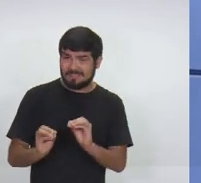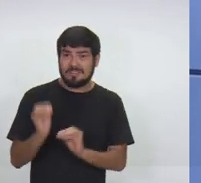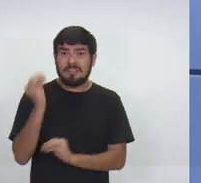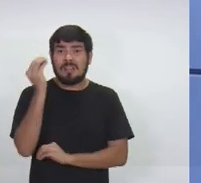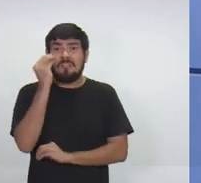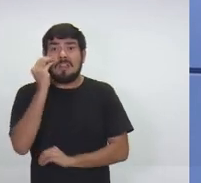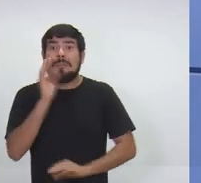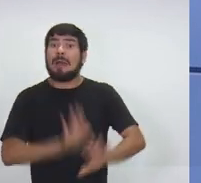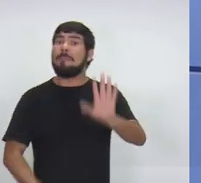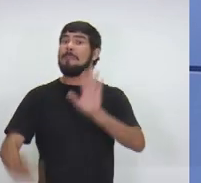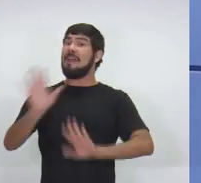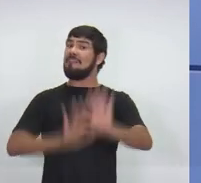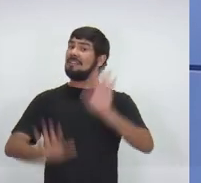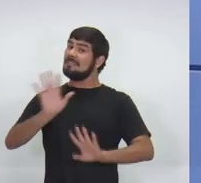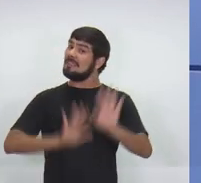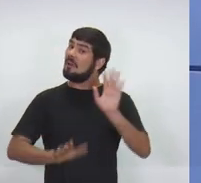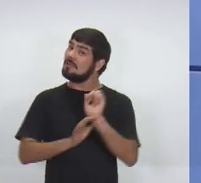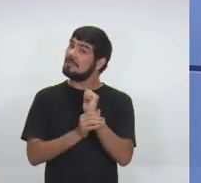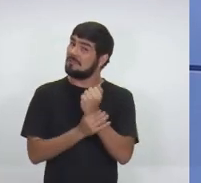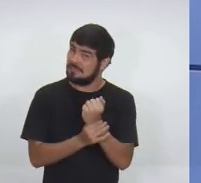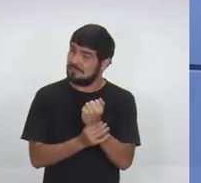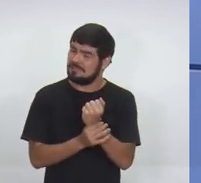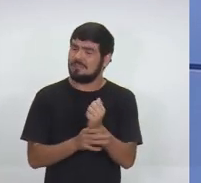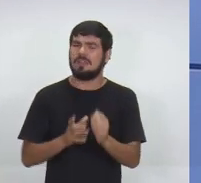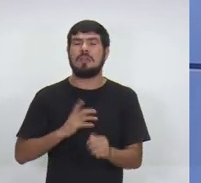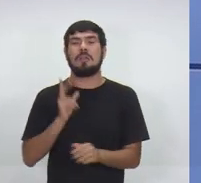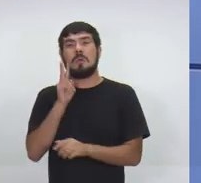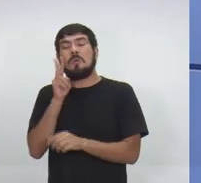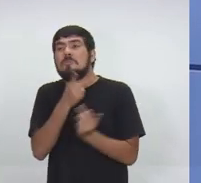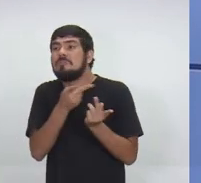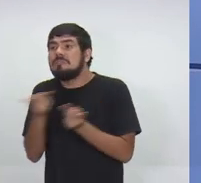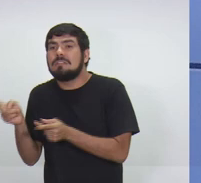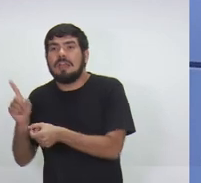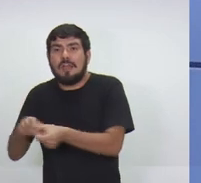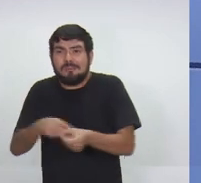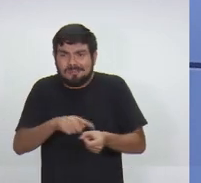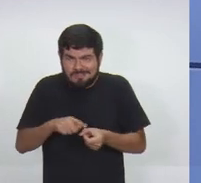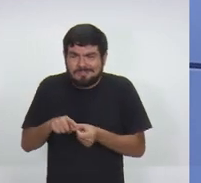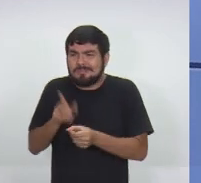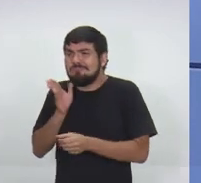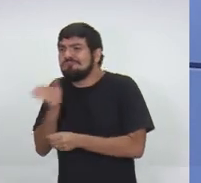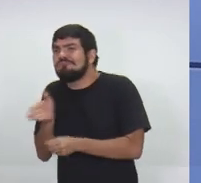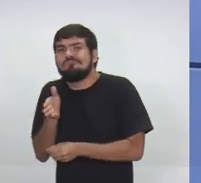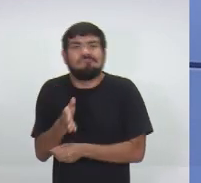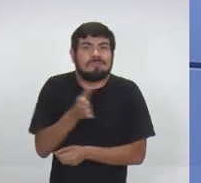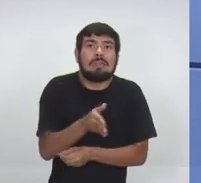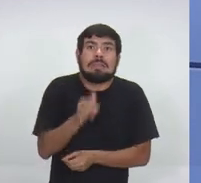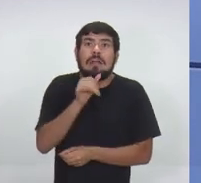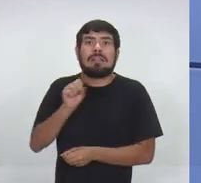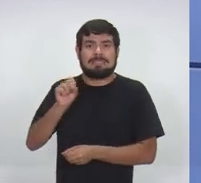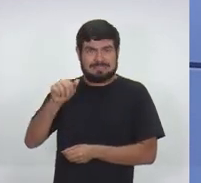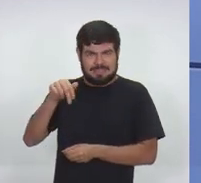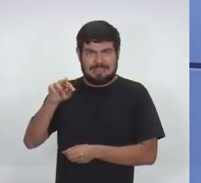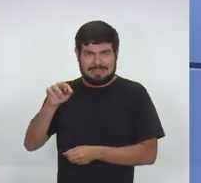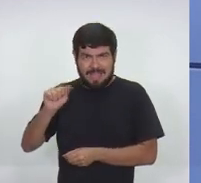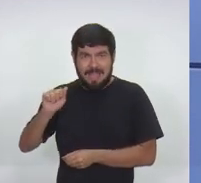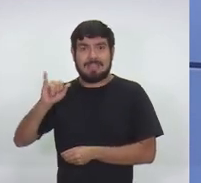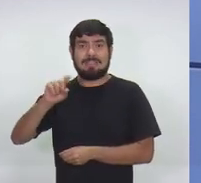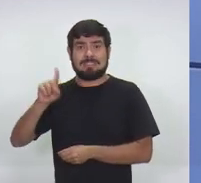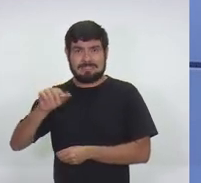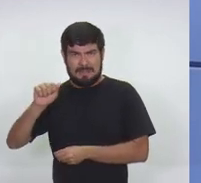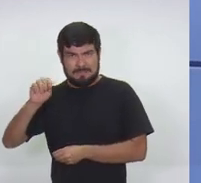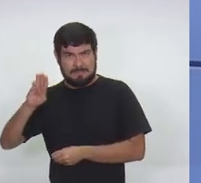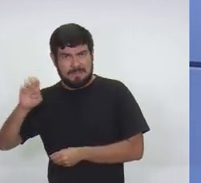prevenção não é com relação à segurança eu visitei alguns municípios e vimos que por exemplo antes abel do rio negro tem quatro